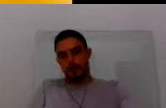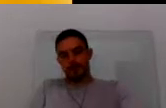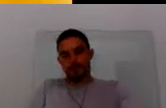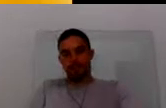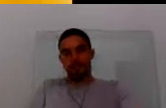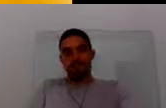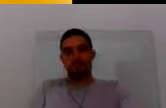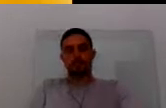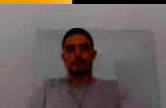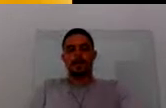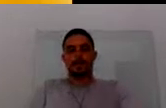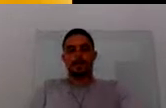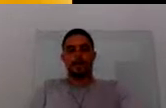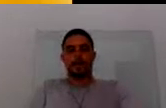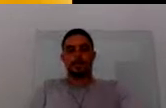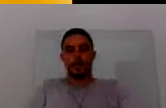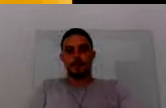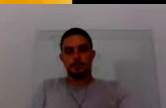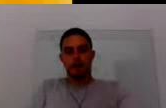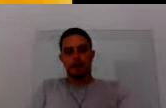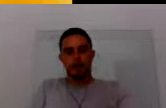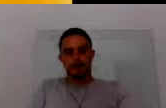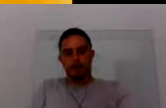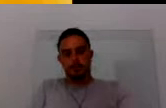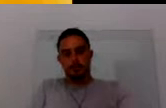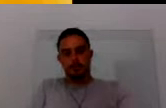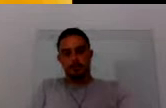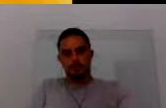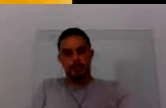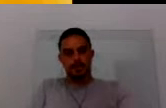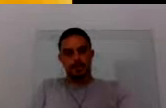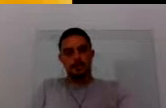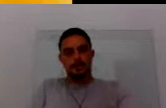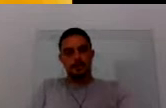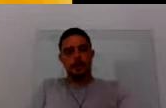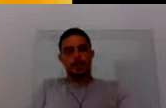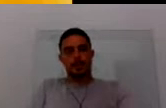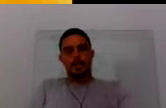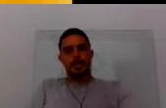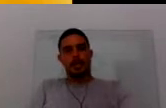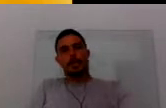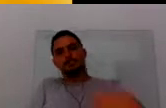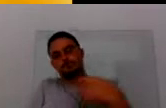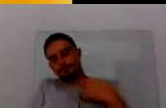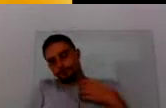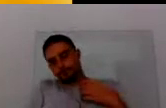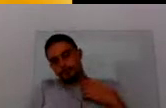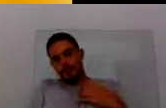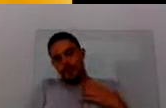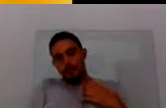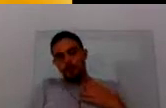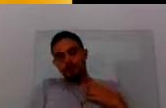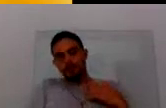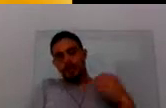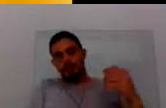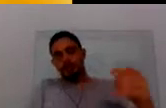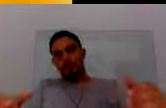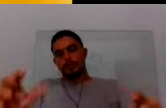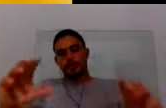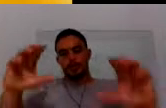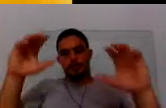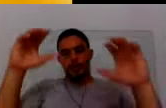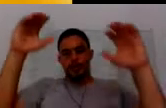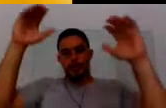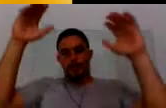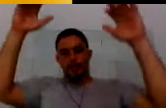que absorve mais nutrientes, quer dizer que a gente consegue ter mais sucesso com relação à produtividade, tá? Ao longo do